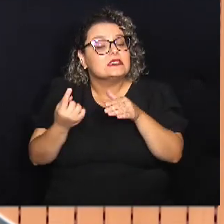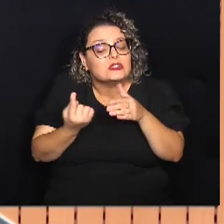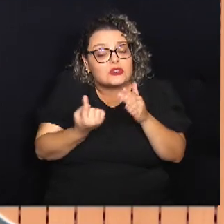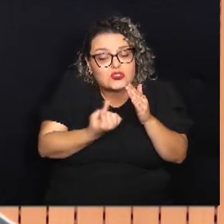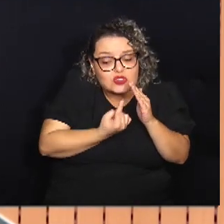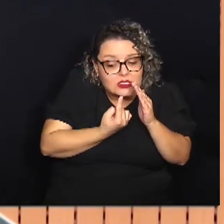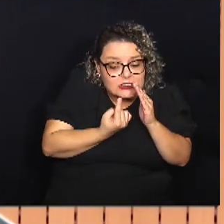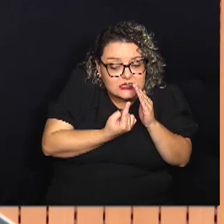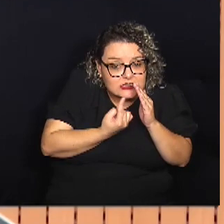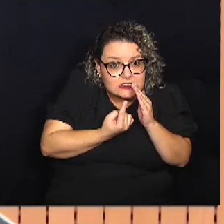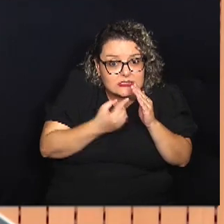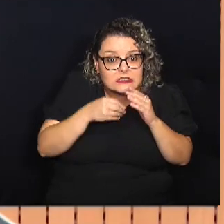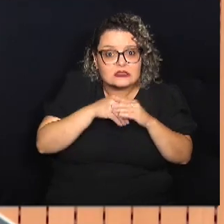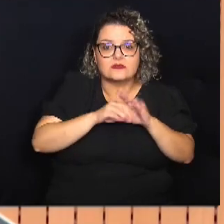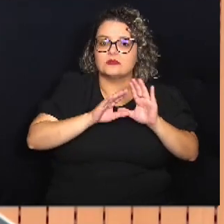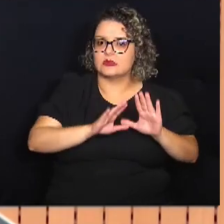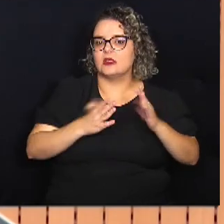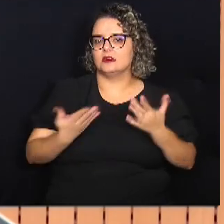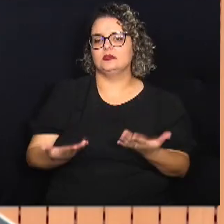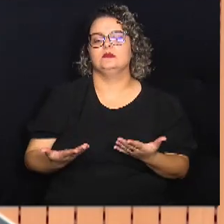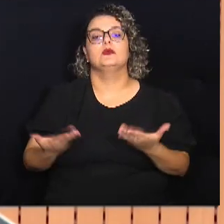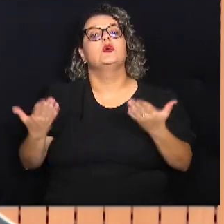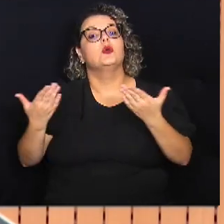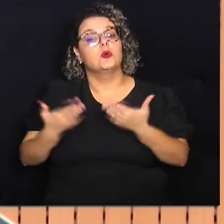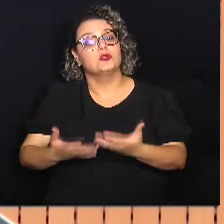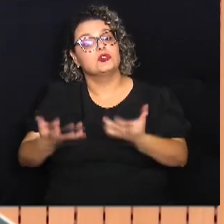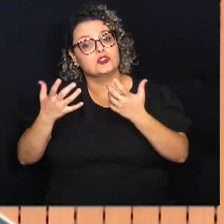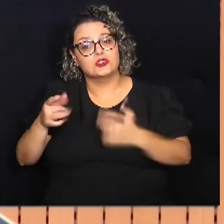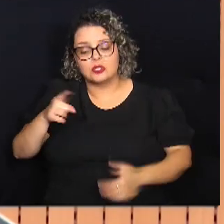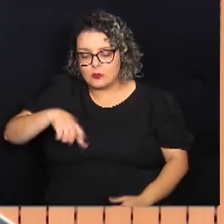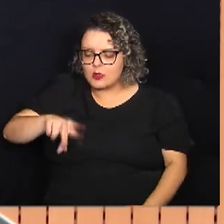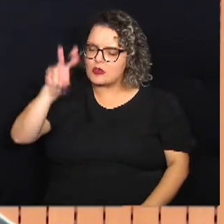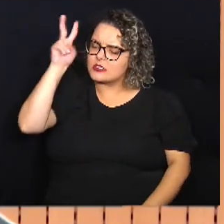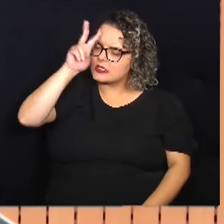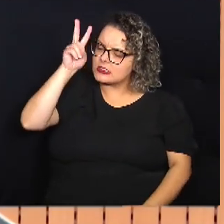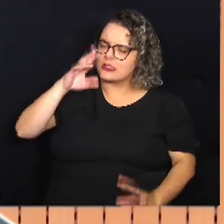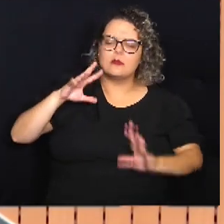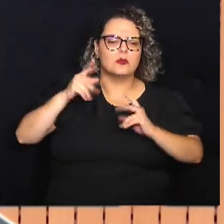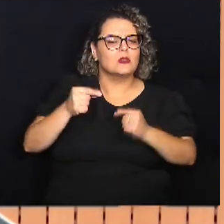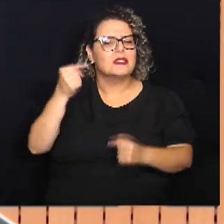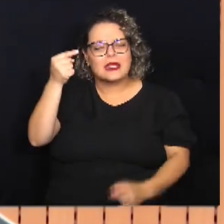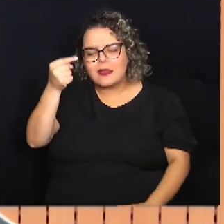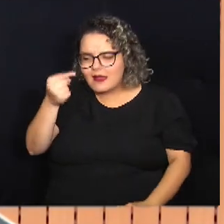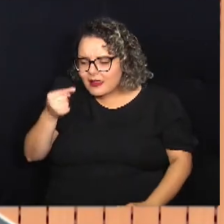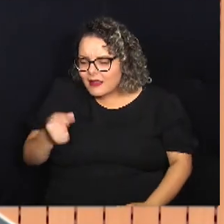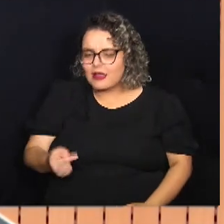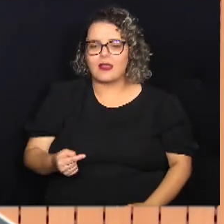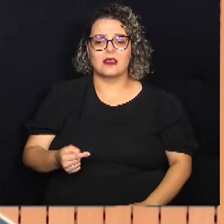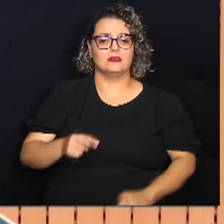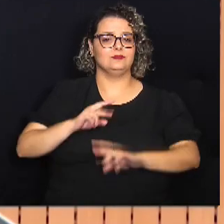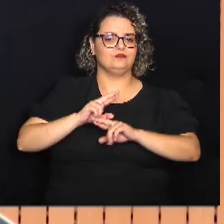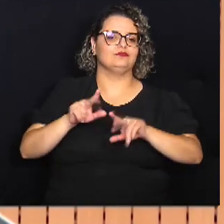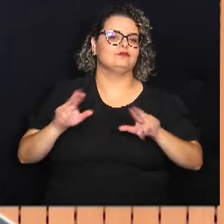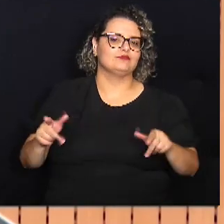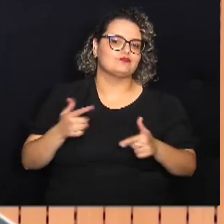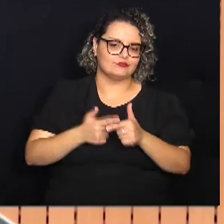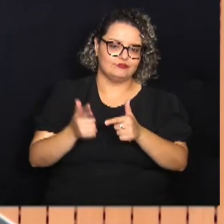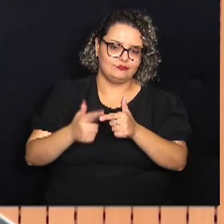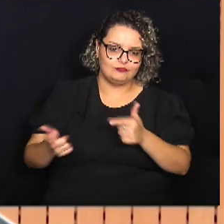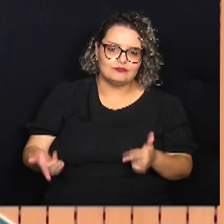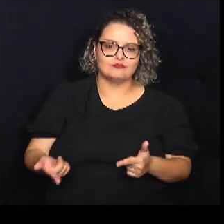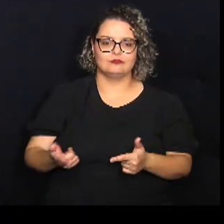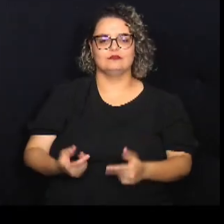ficou só lá dentro de casa. Hoje eu quero que vocês relembrem cada uma dessas adversidades que vocês